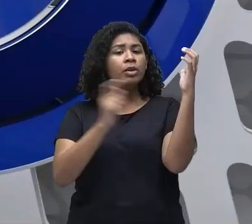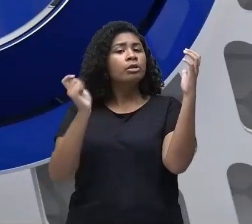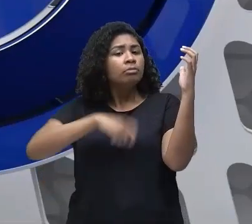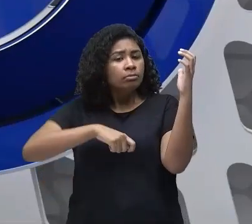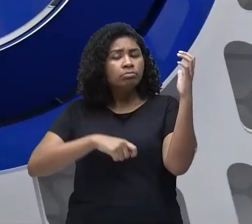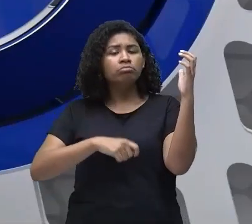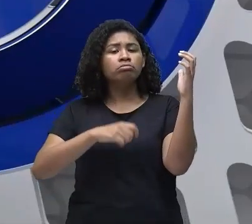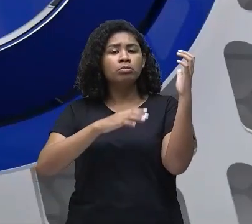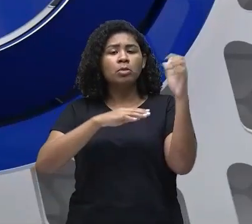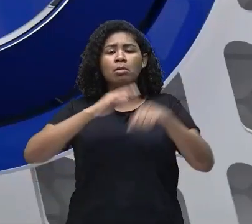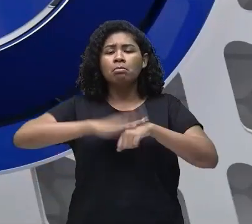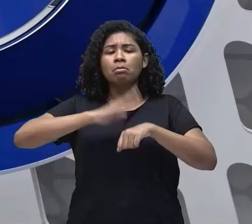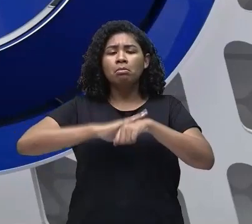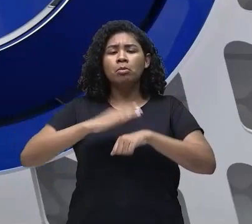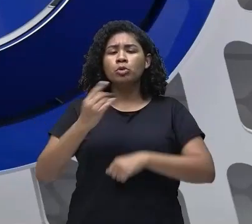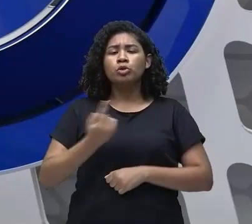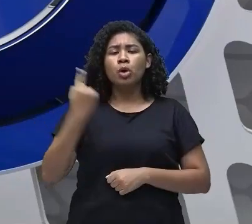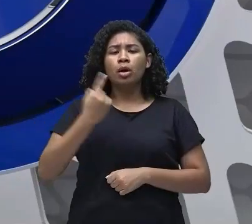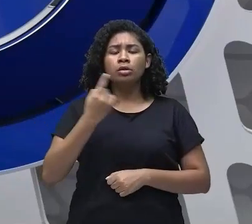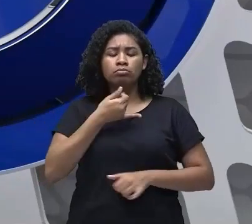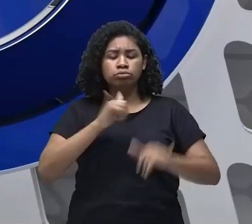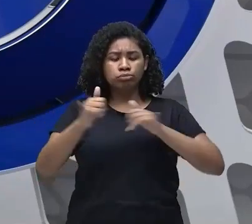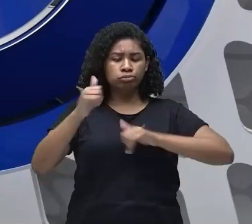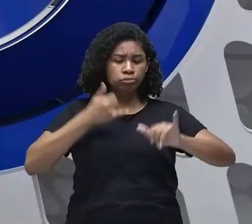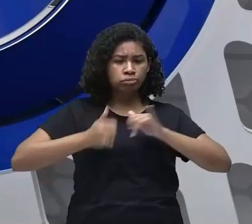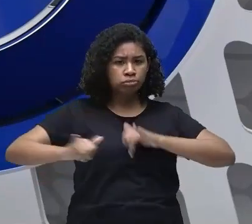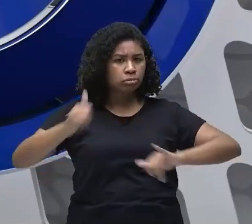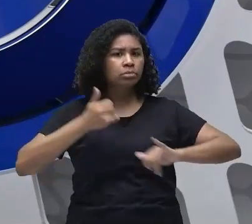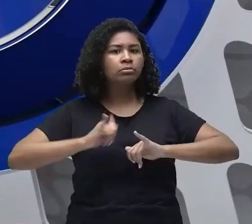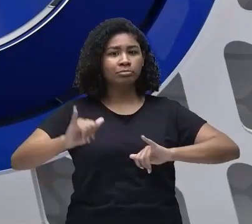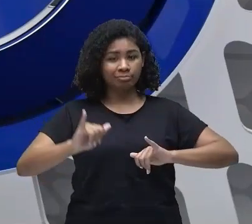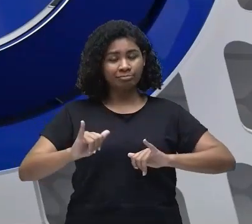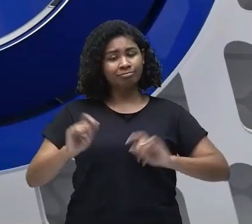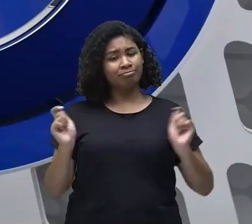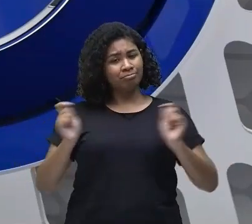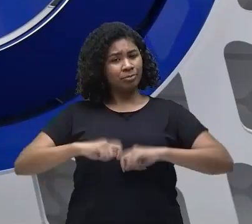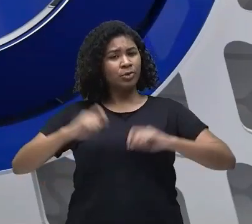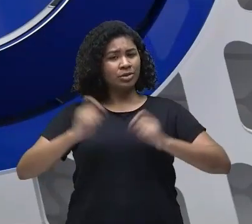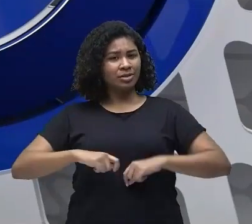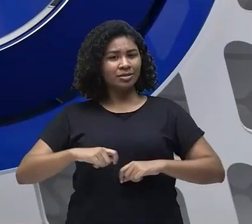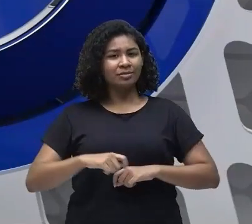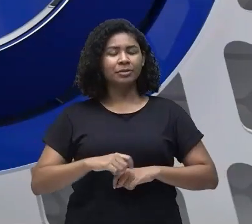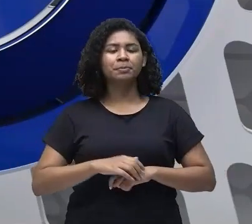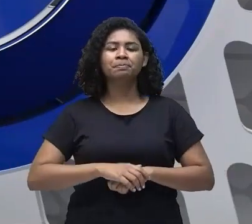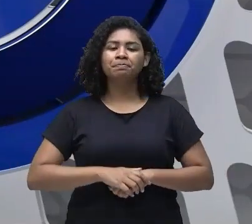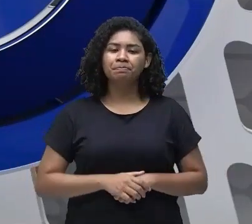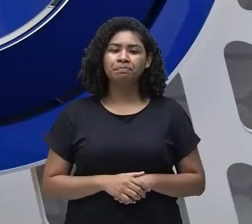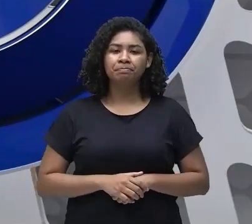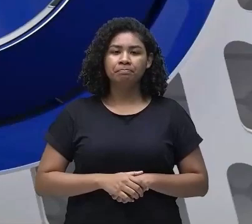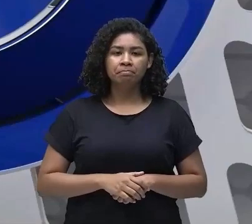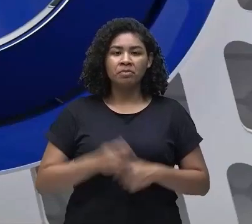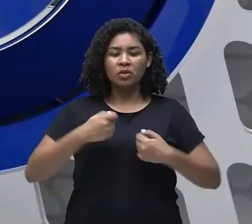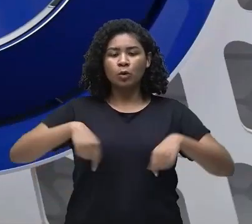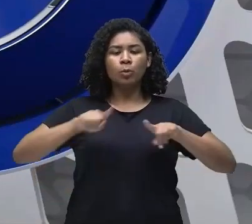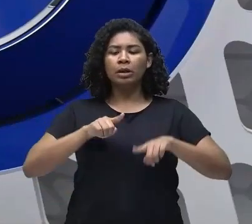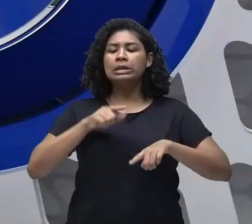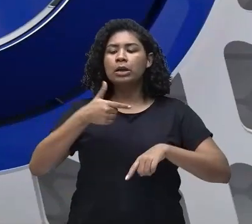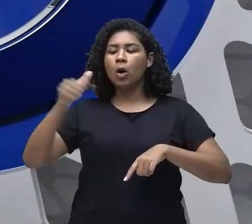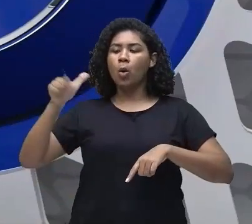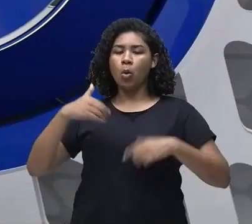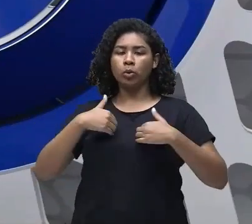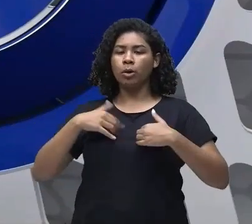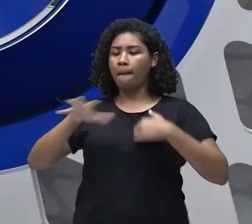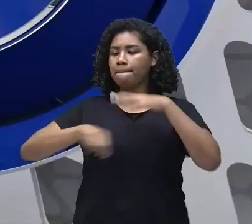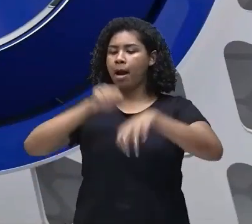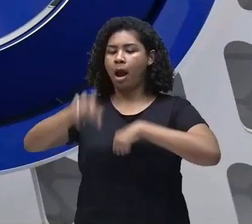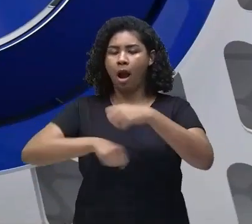se alimentar de outra espécie. Ela sozinha, com luz solar, produz o seu alimento. Esses